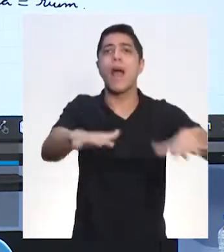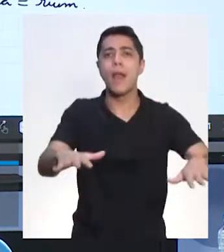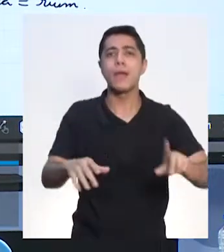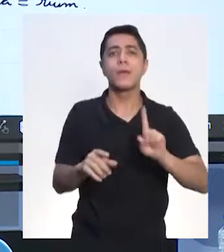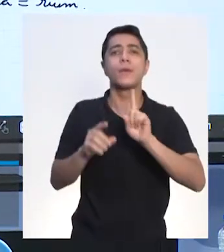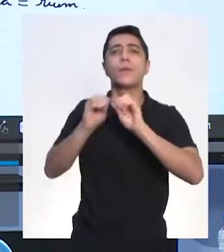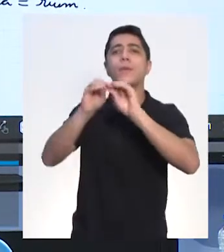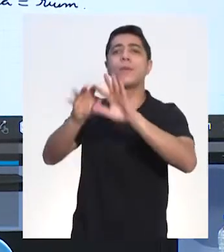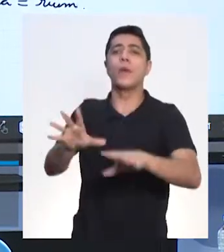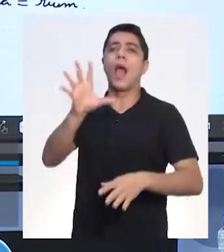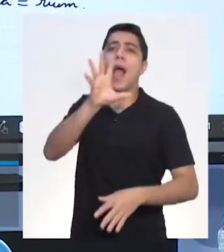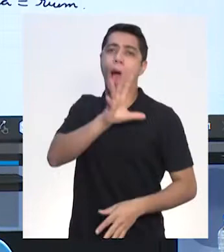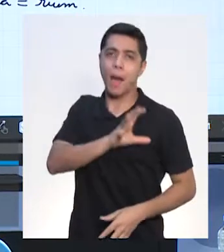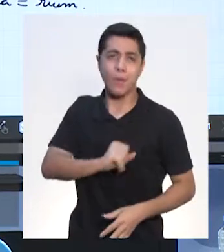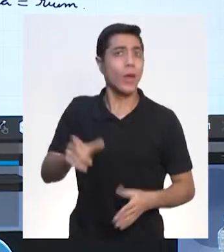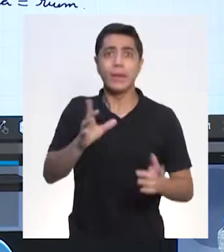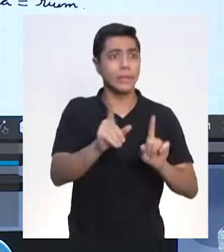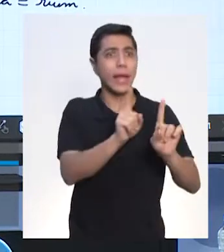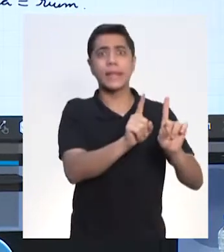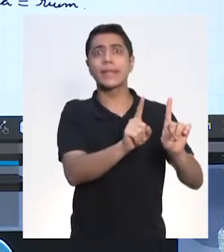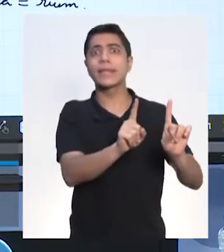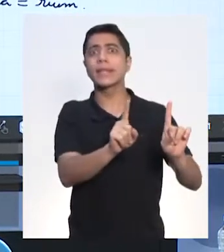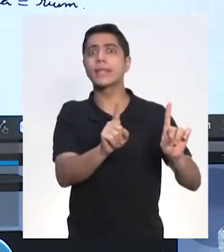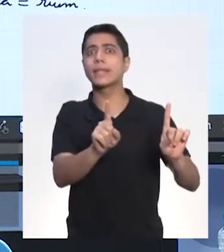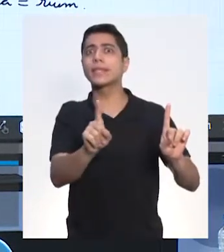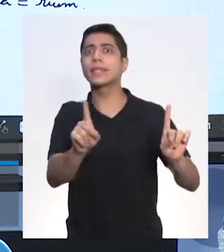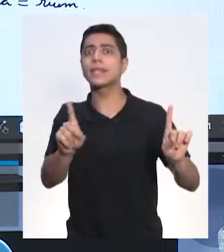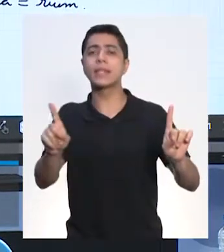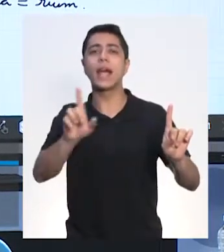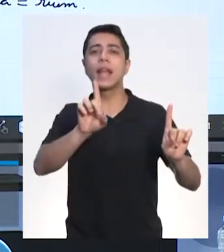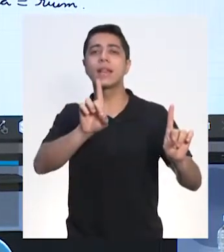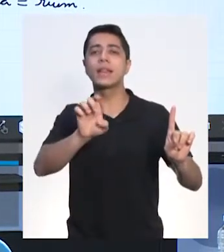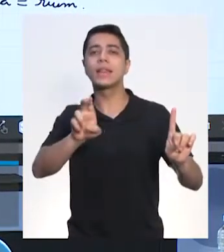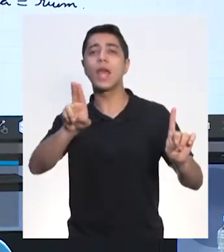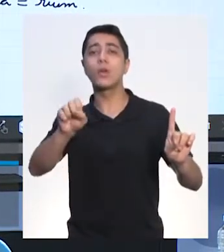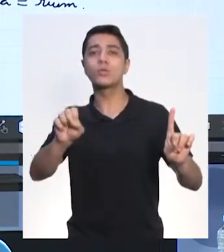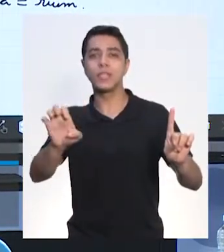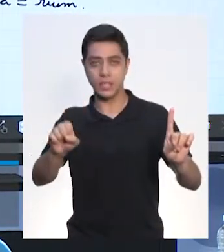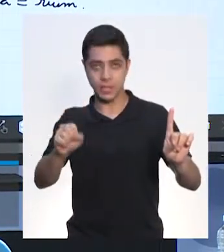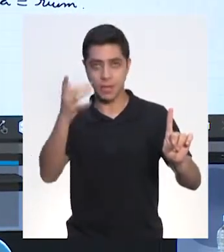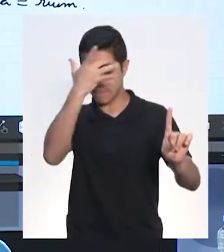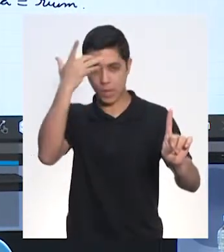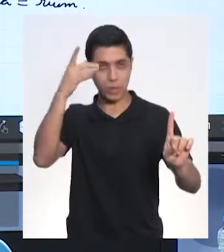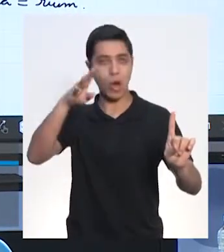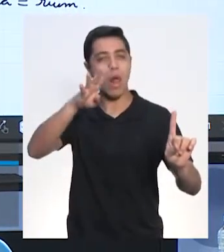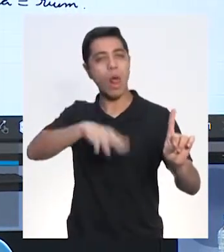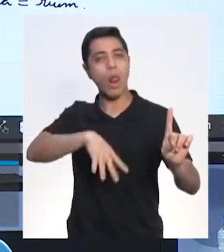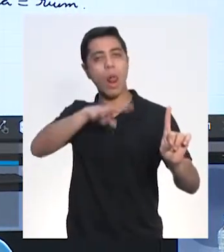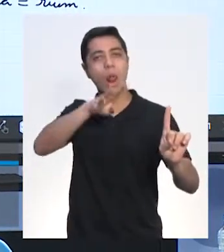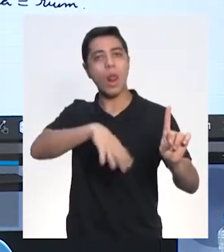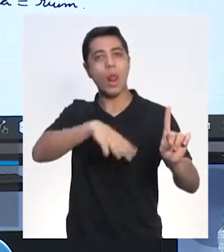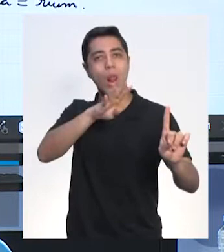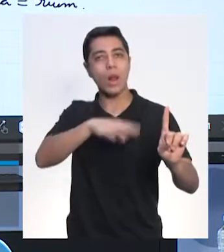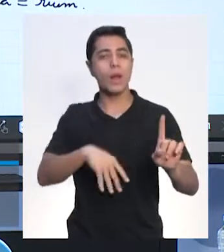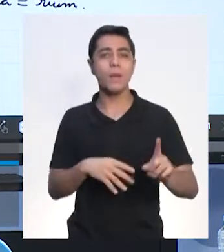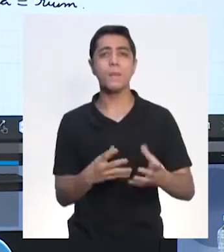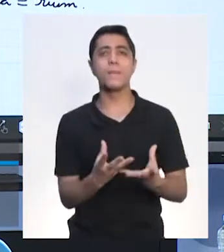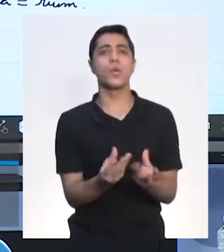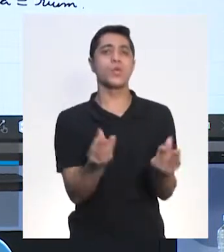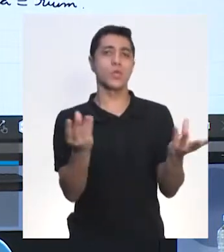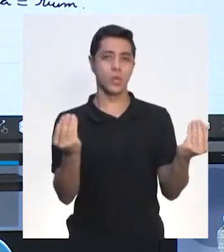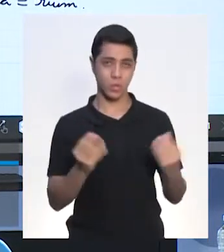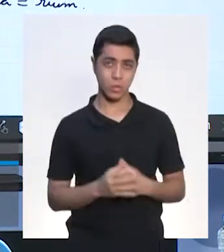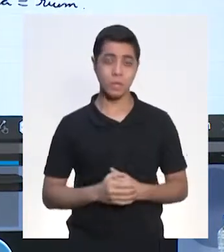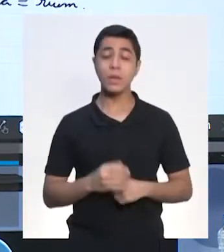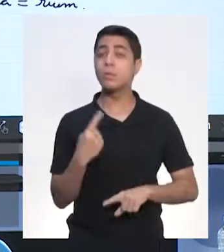eles tinham Deus para tudo. Né? Sim. Tá? Porque, na verdade, gente, os homens, o ser humano, ele sempre teve a necessidade